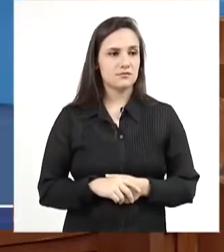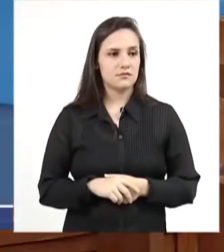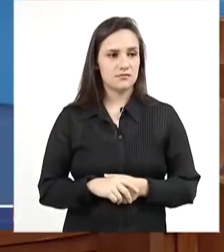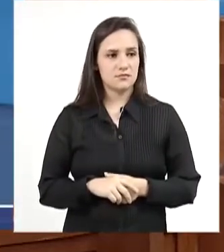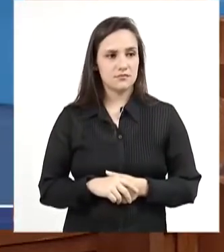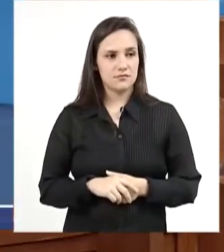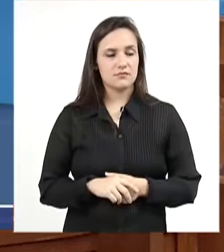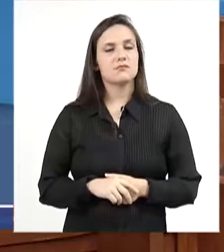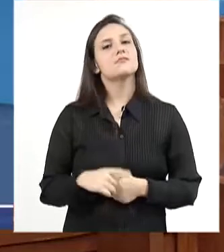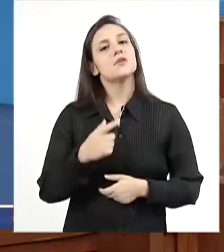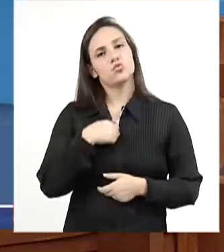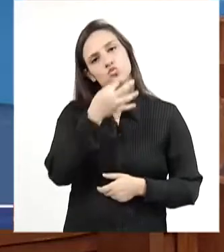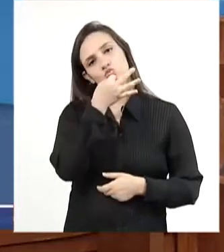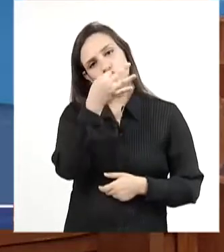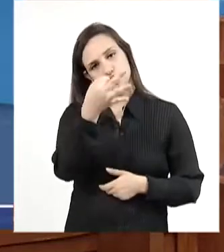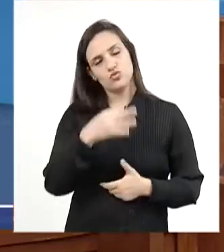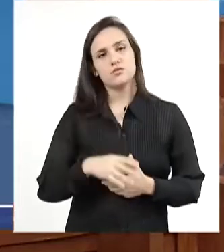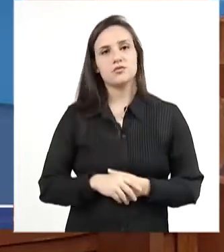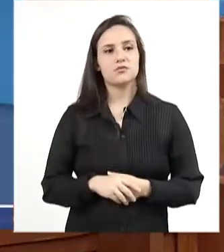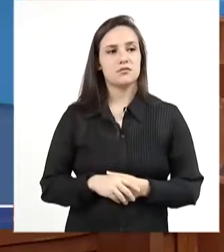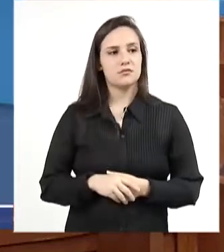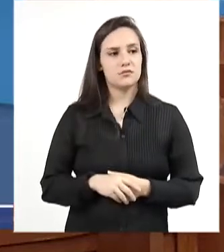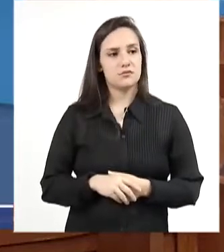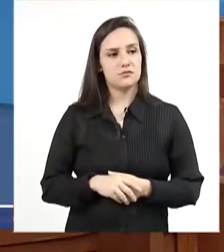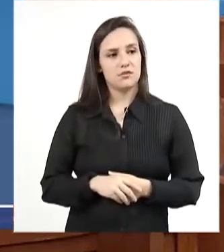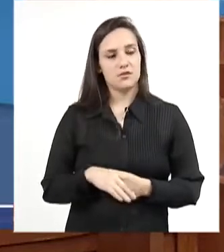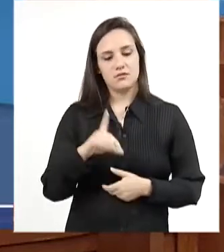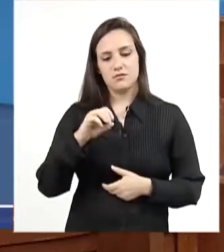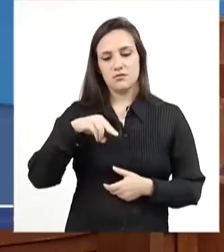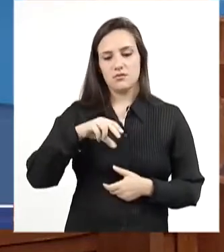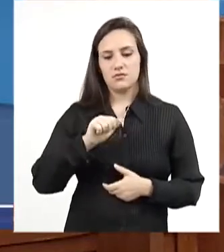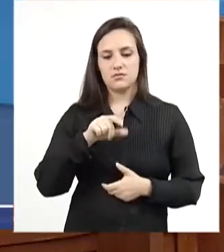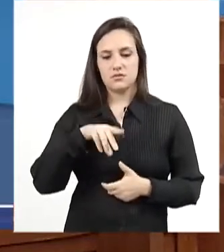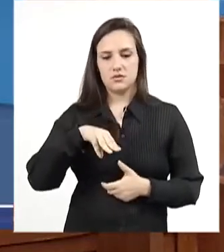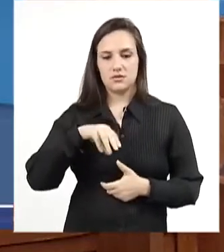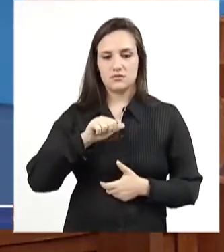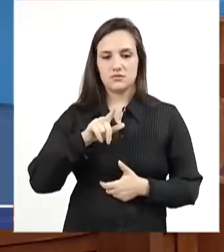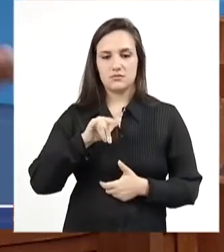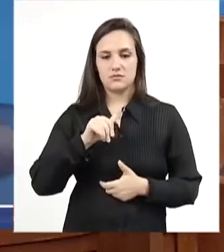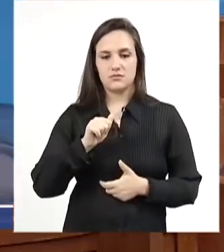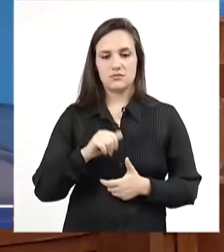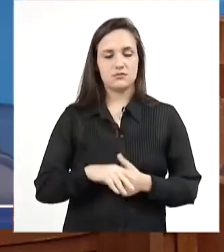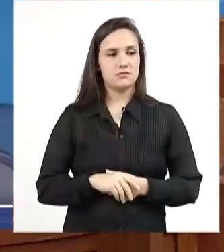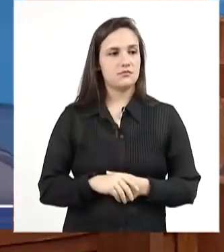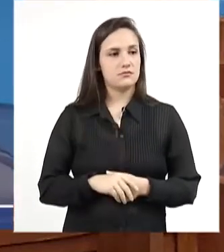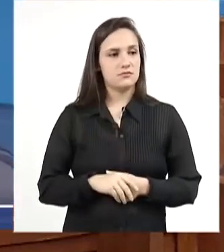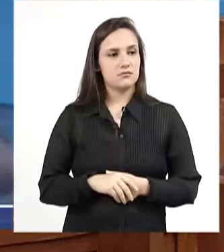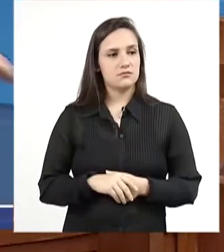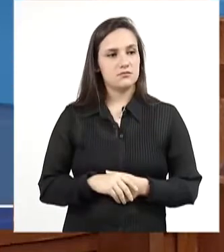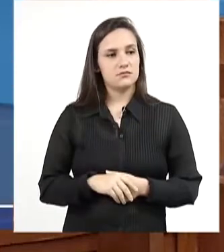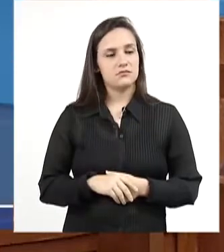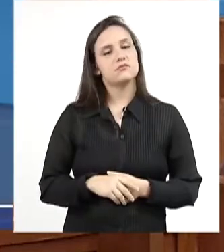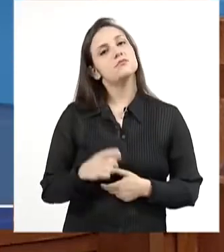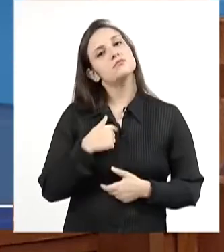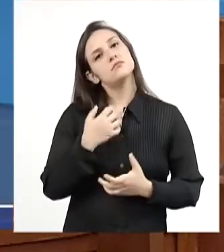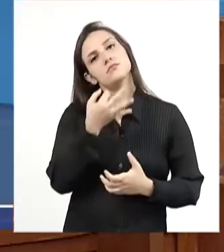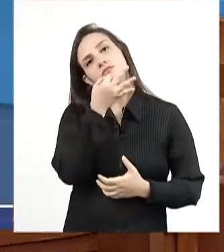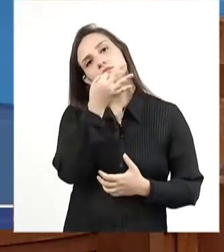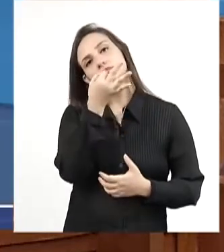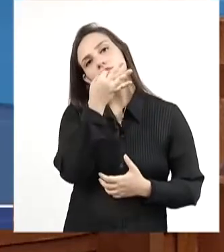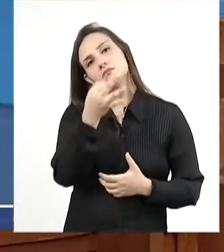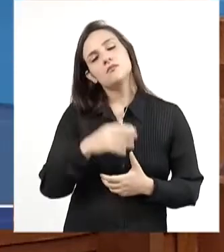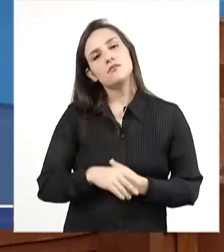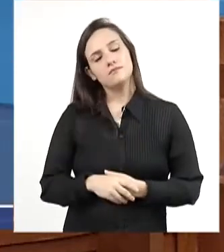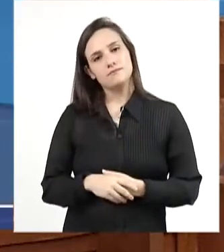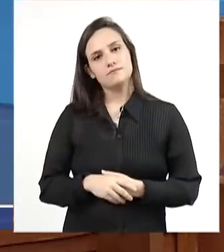eu quero sugerir, dona Mália, eu quero sugerir aos colegas, dona Mália, eu quero sugerir aos